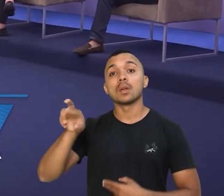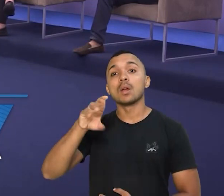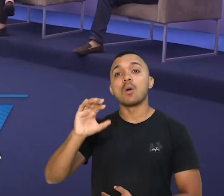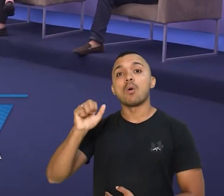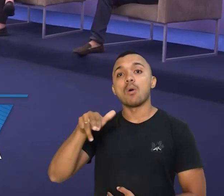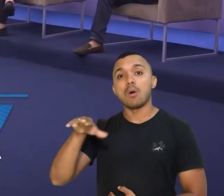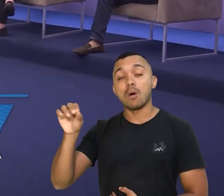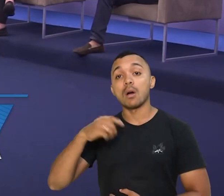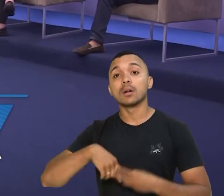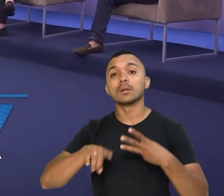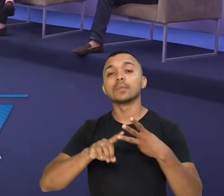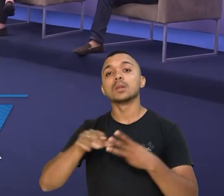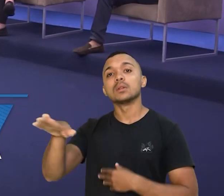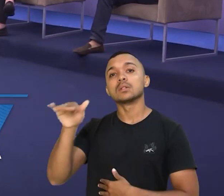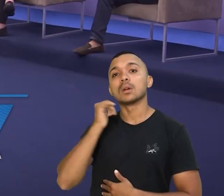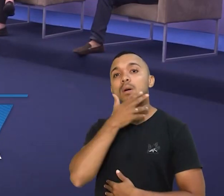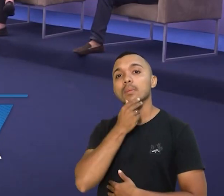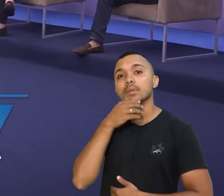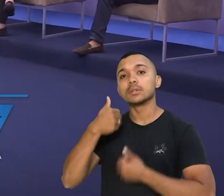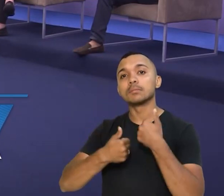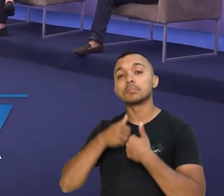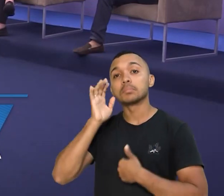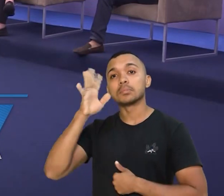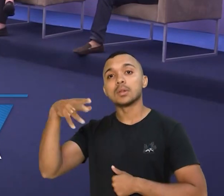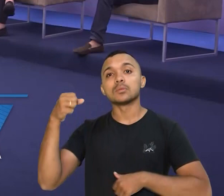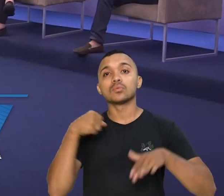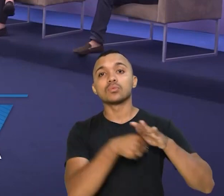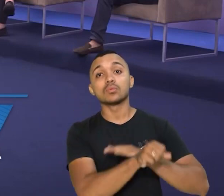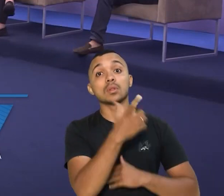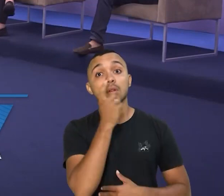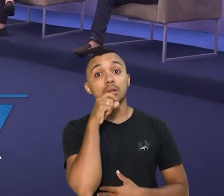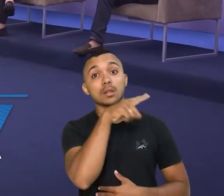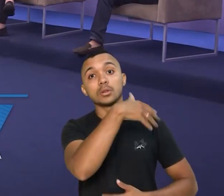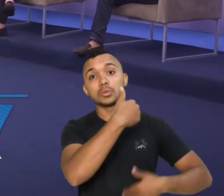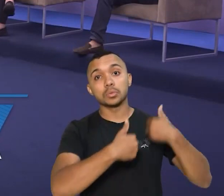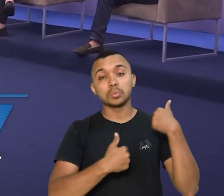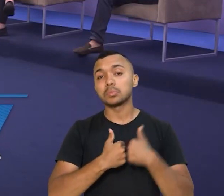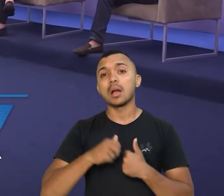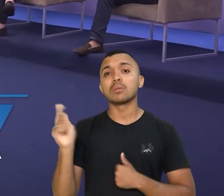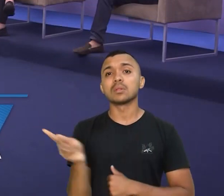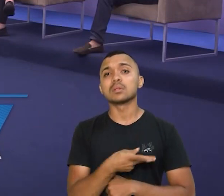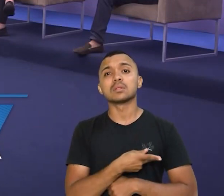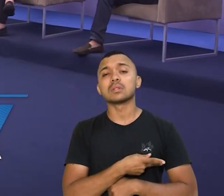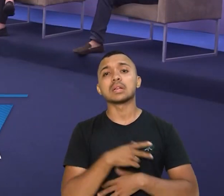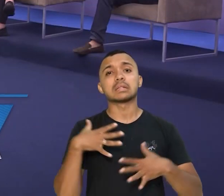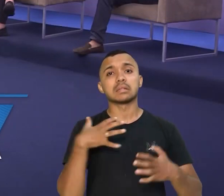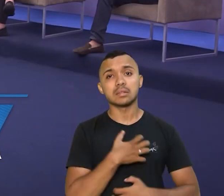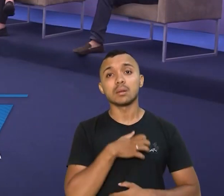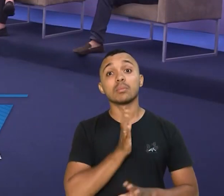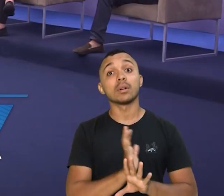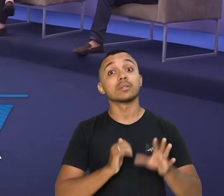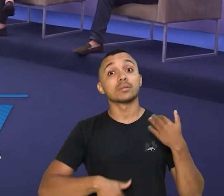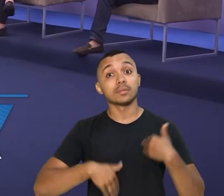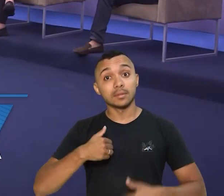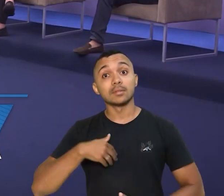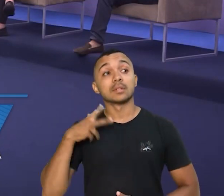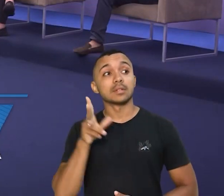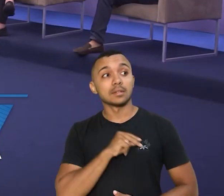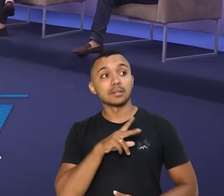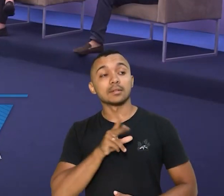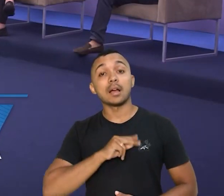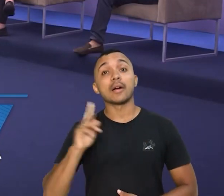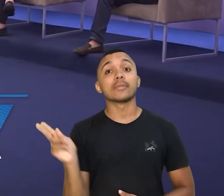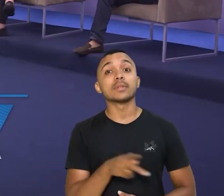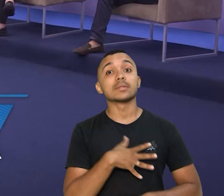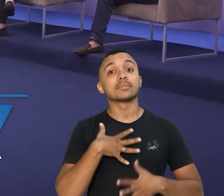quebra. Bota o Guilherme para substituir o Romarinho. O Romarinho, Guilherme é quebrado, porque ele não se quebrou, ele foi quebrado ao meio ali pelo